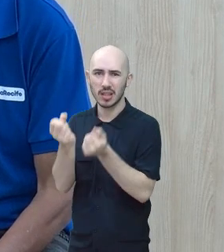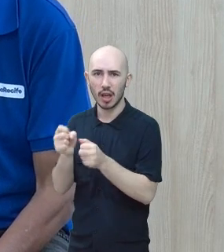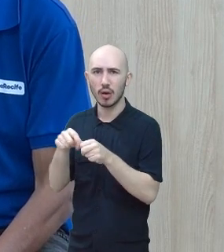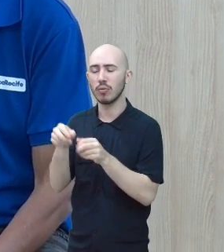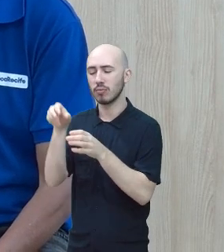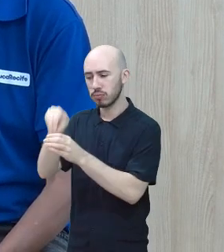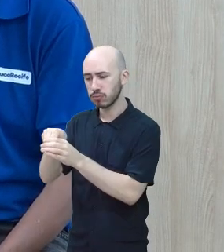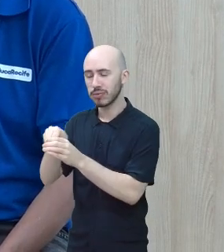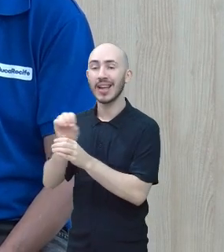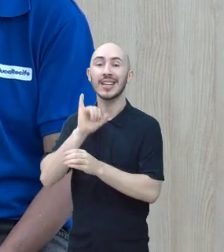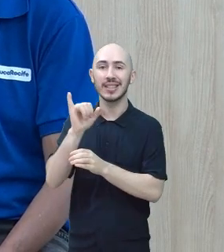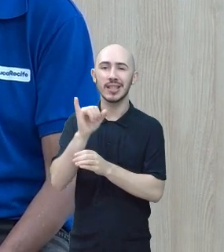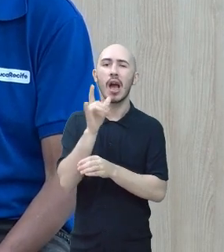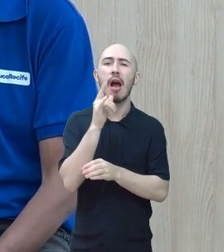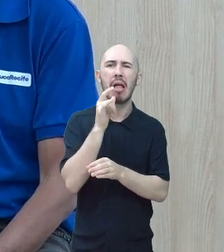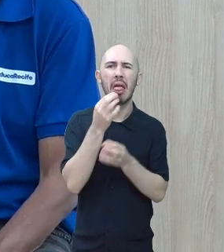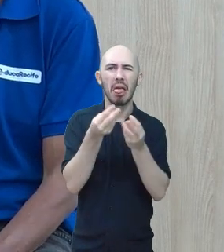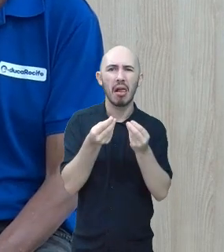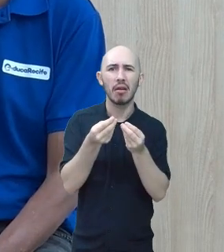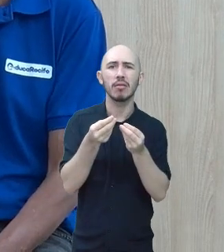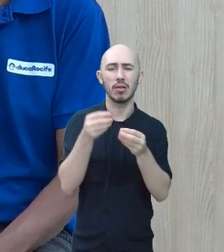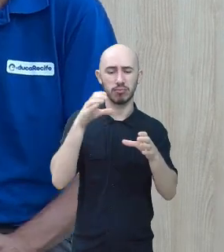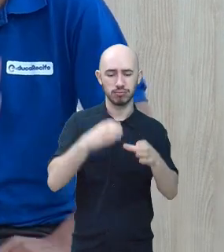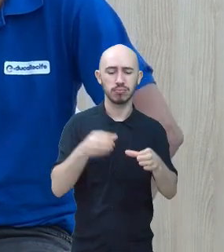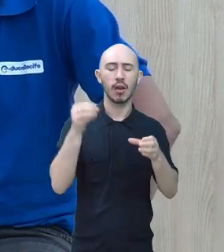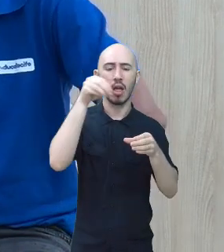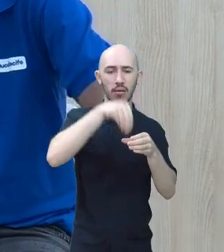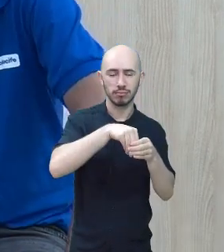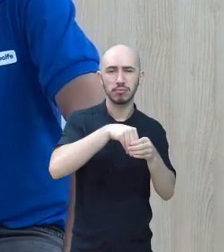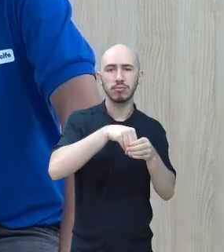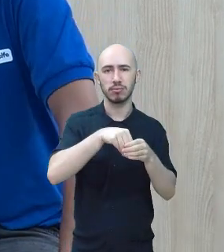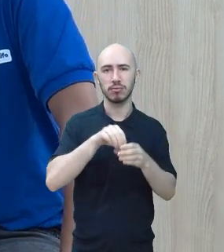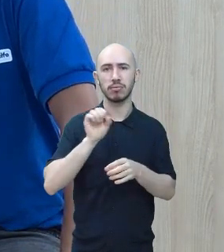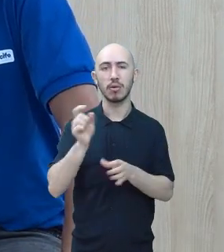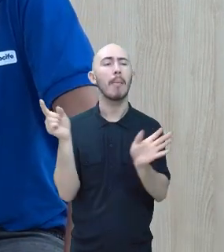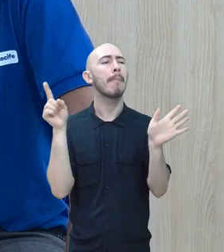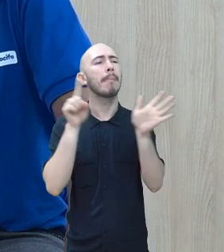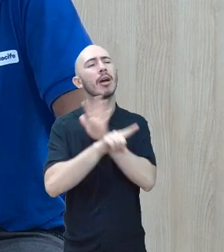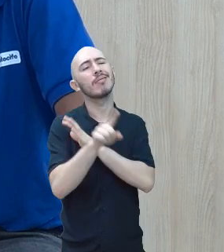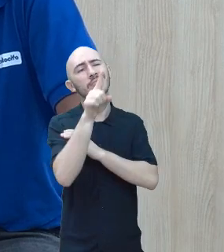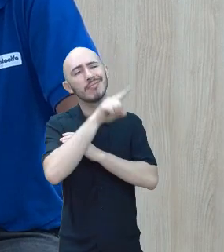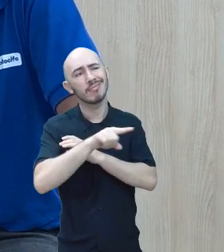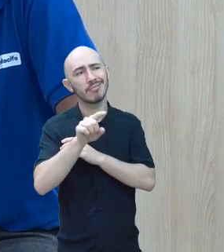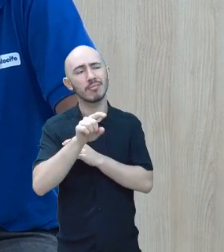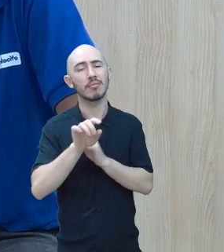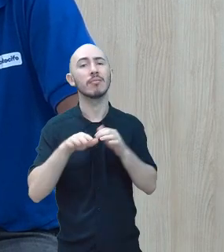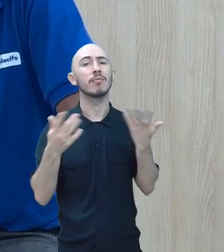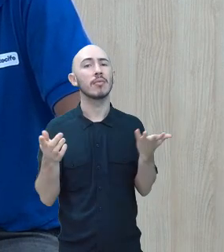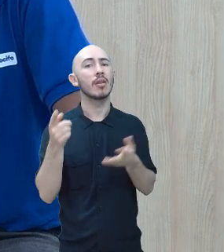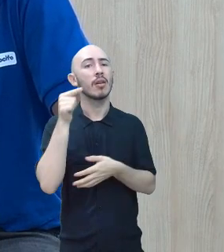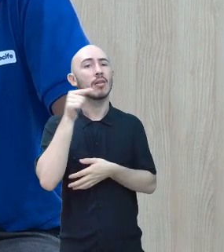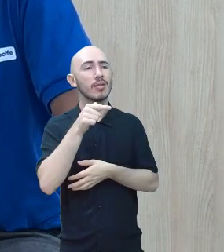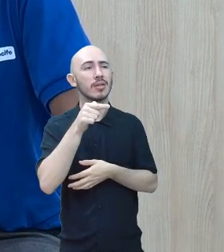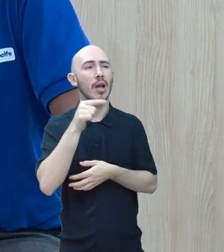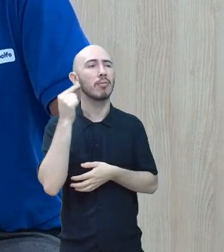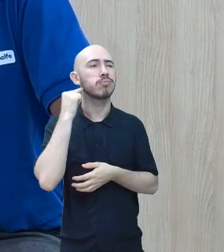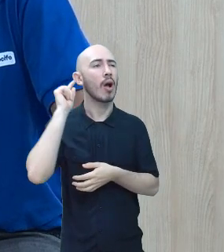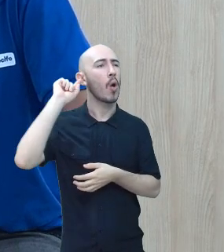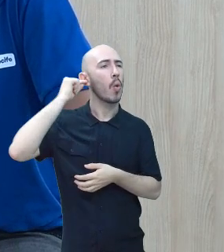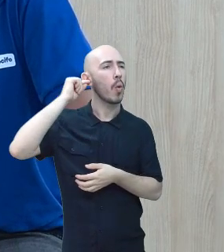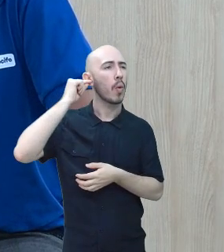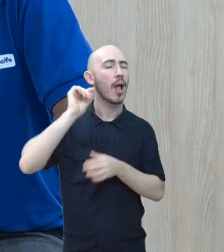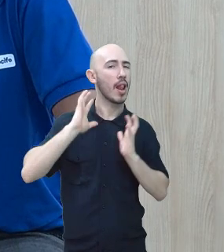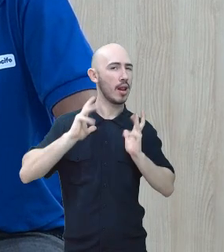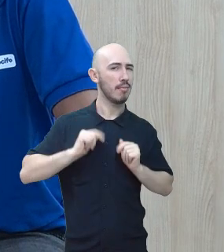uma informação importante, talvez você não saiba. Eu queria perguntar a você, quando você limpa seu ouvidozinho com cotonete, o que é que você faz com